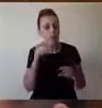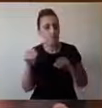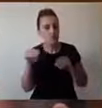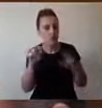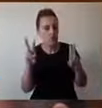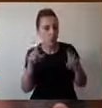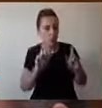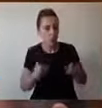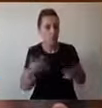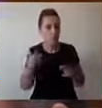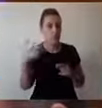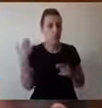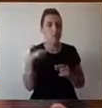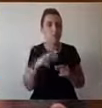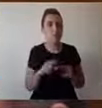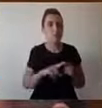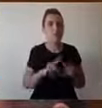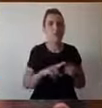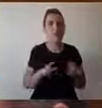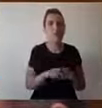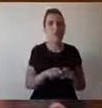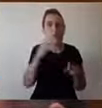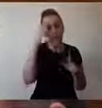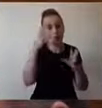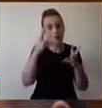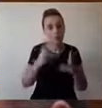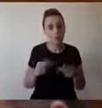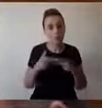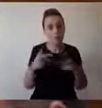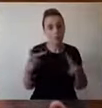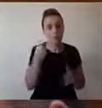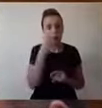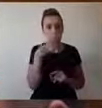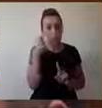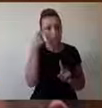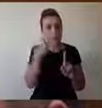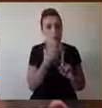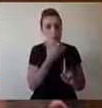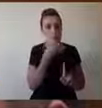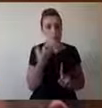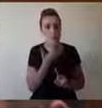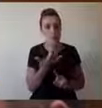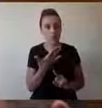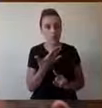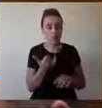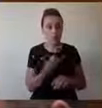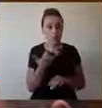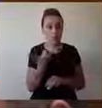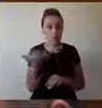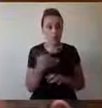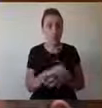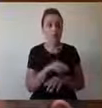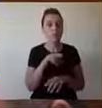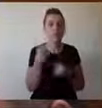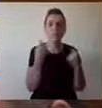à elaboração das GOPs e do Orçamento da Câmara Municipal de Oeiras para 2022. Nesses documentos, que foram amplamente debatidos nesta Assembleia,